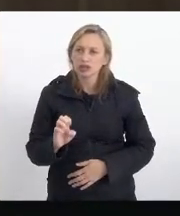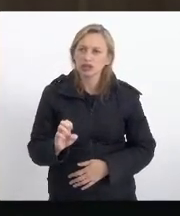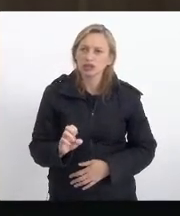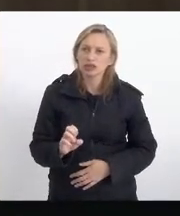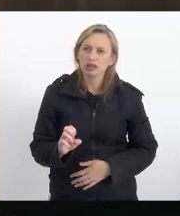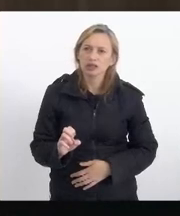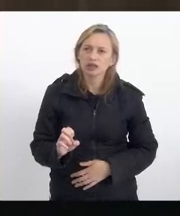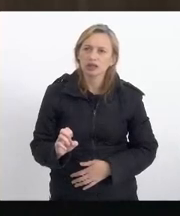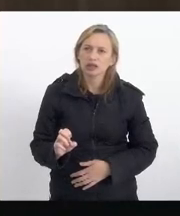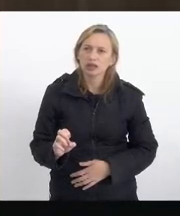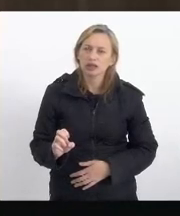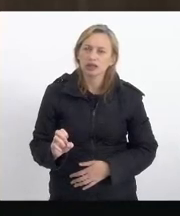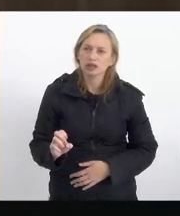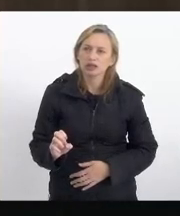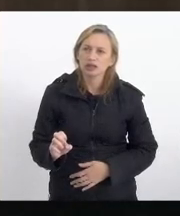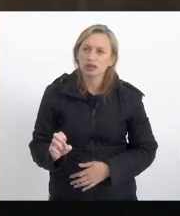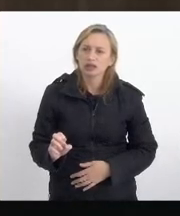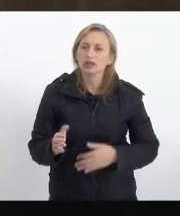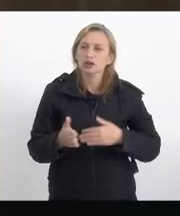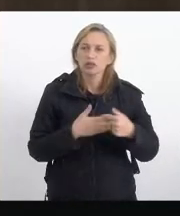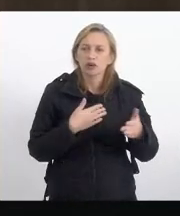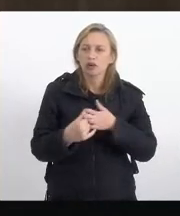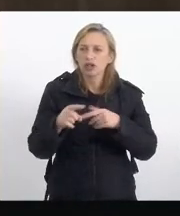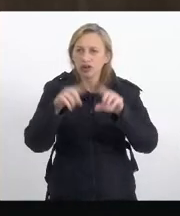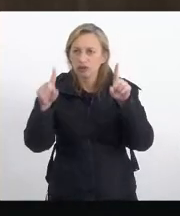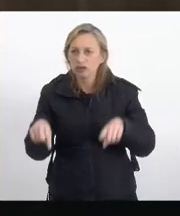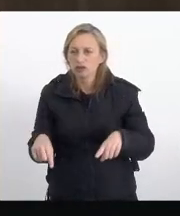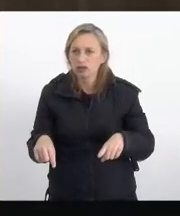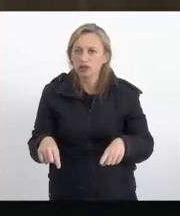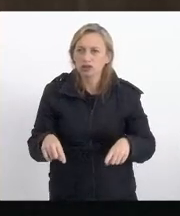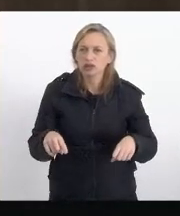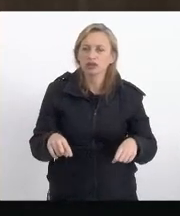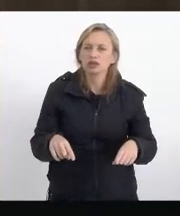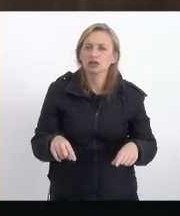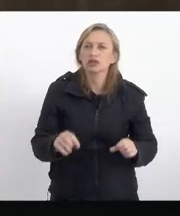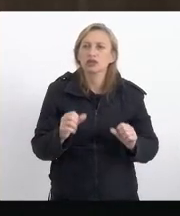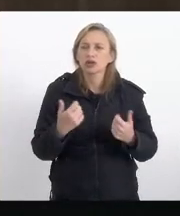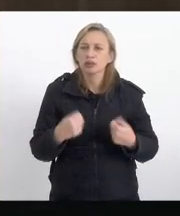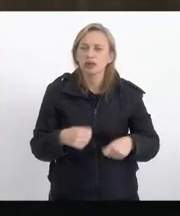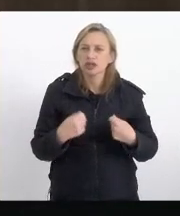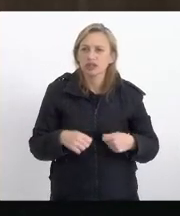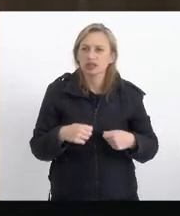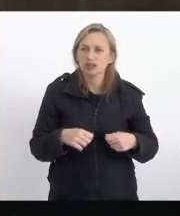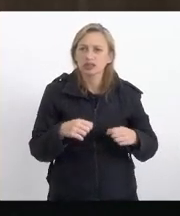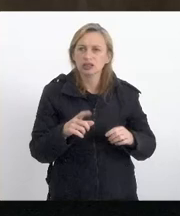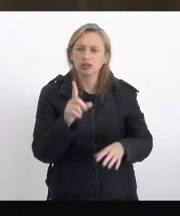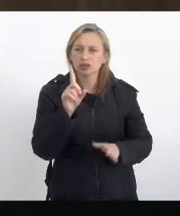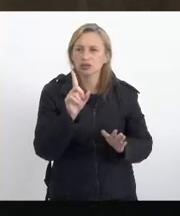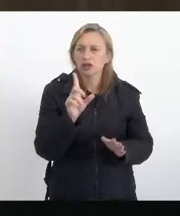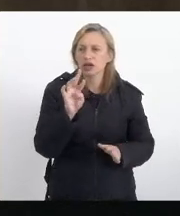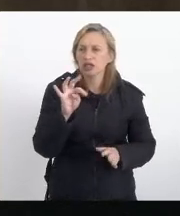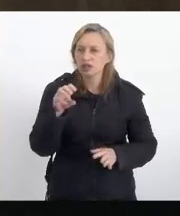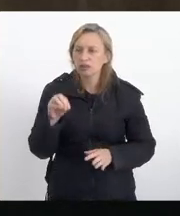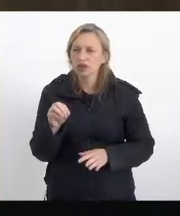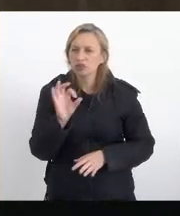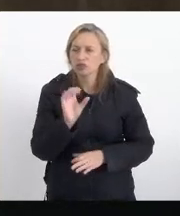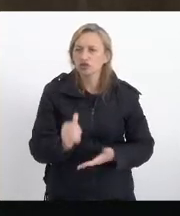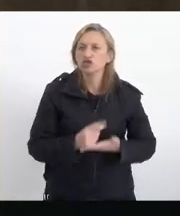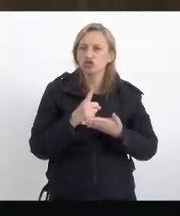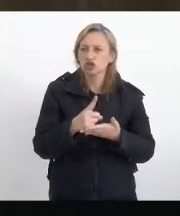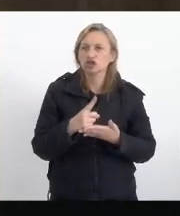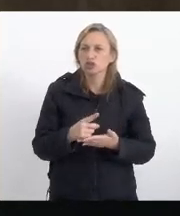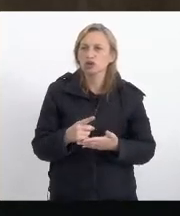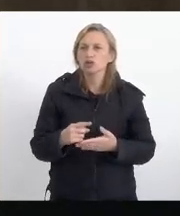é que qualquer funcionário, inclusive o público como exemplo, deve ter o rendimento mínimo digno conforme